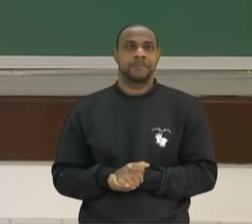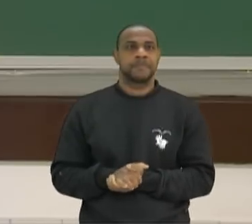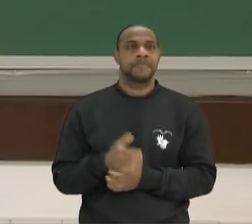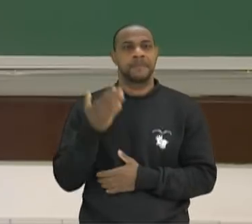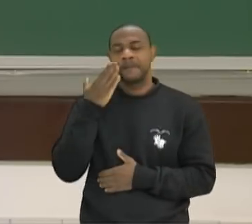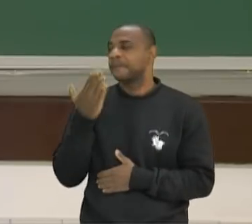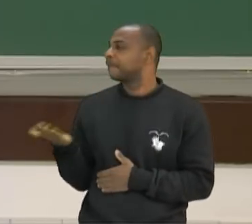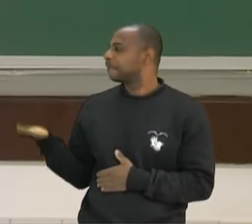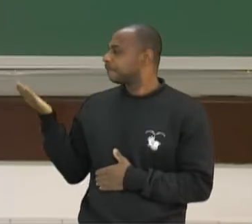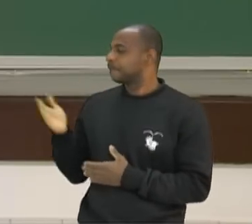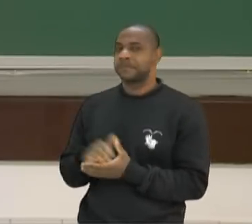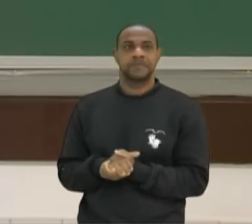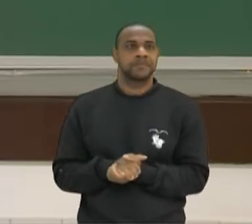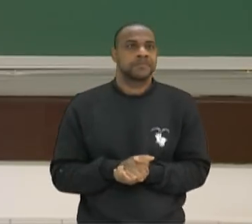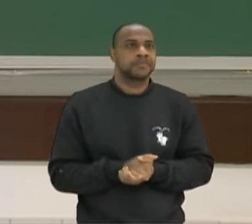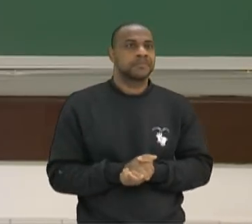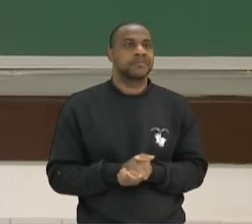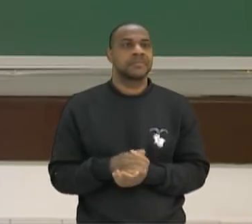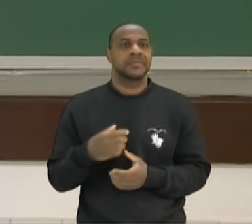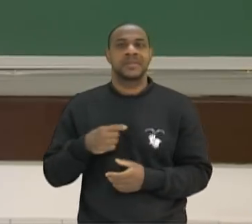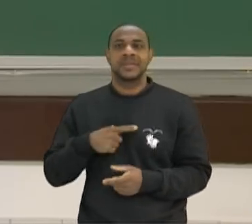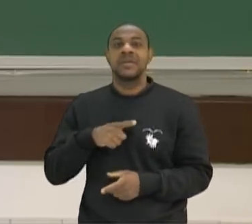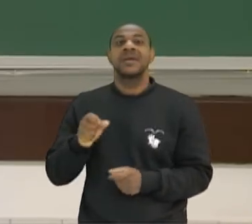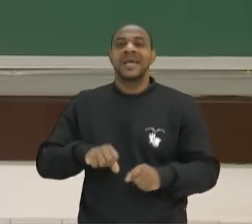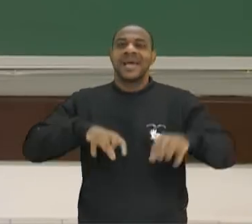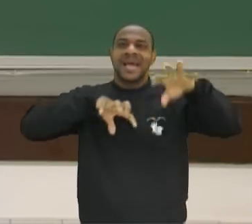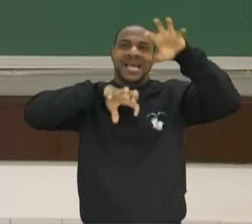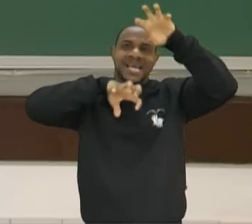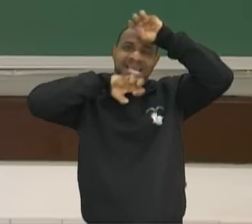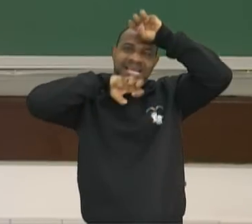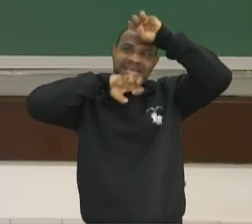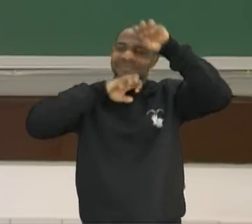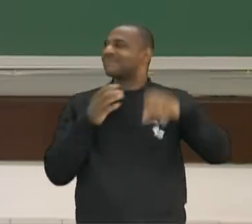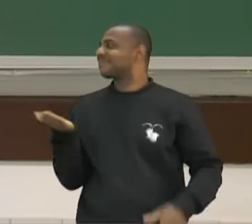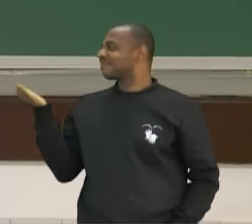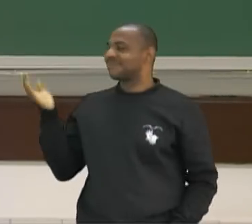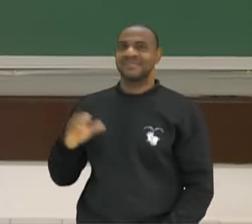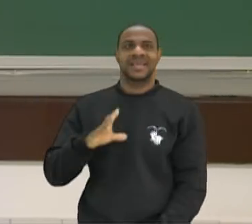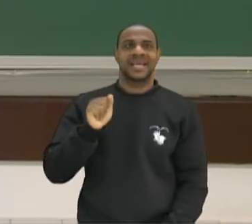aqui está, no caso, as caricaturas deles, ok?